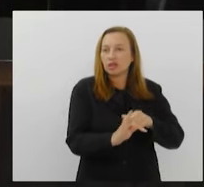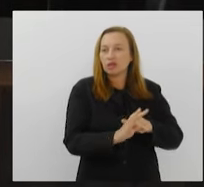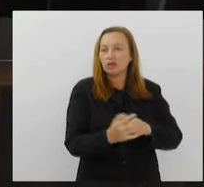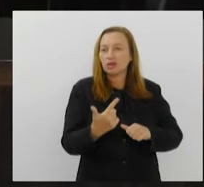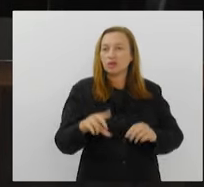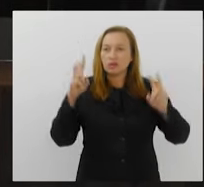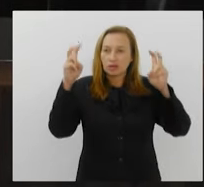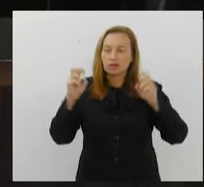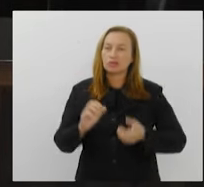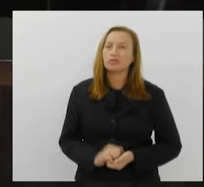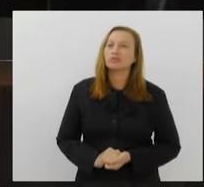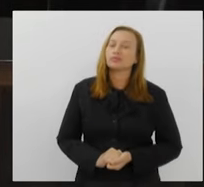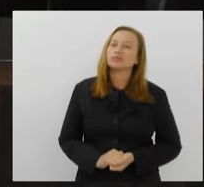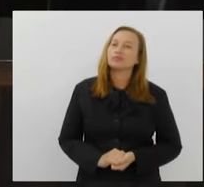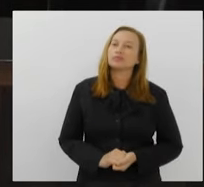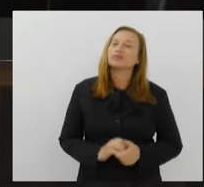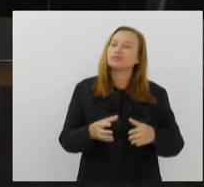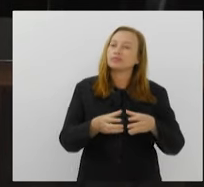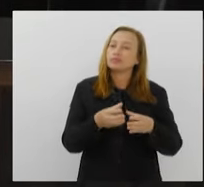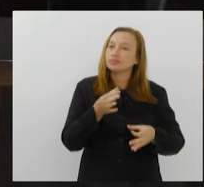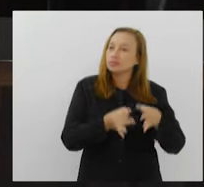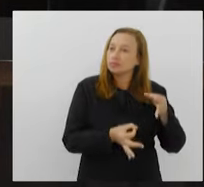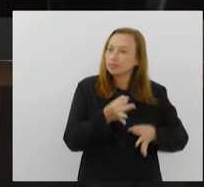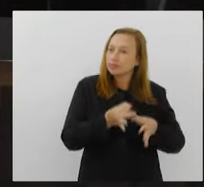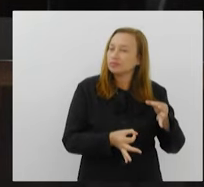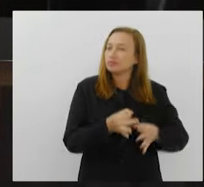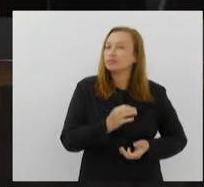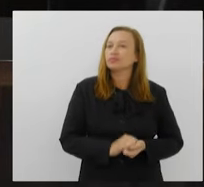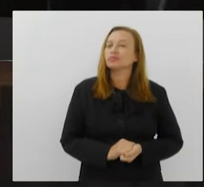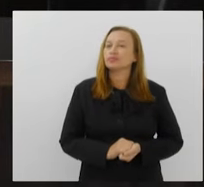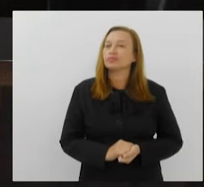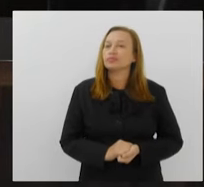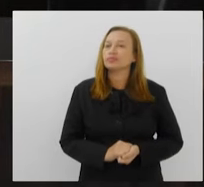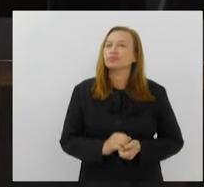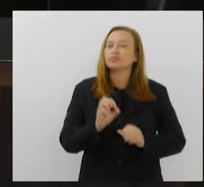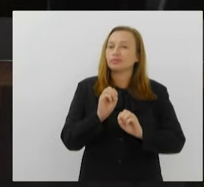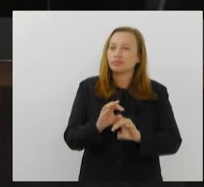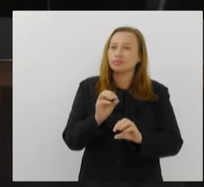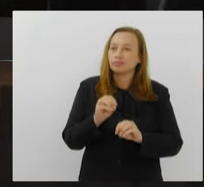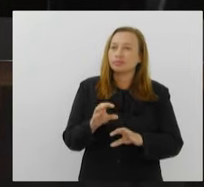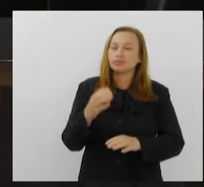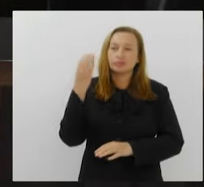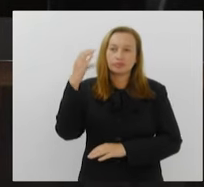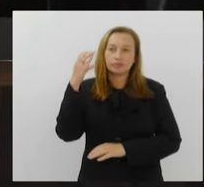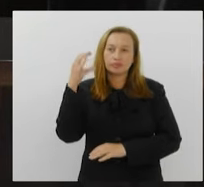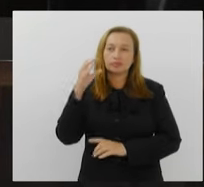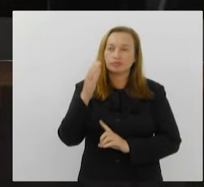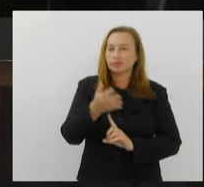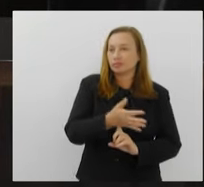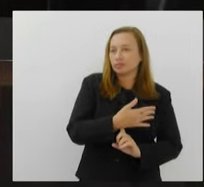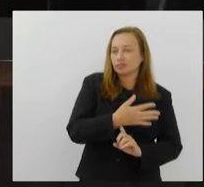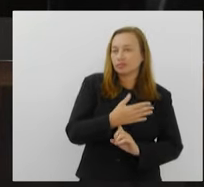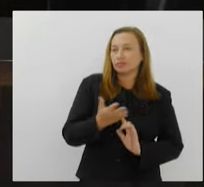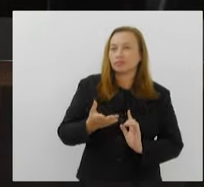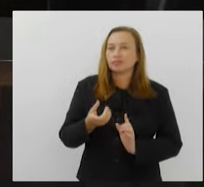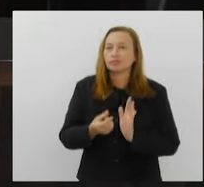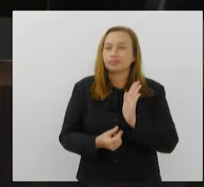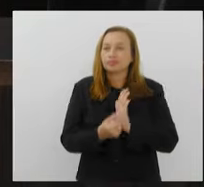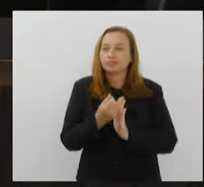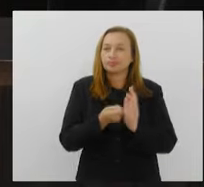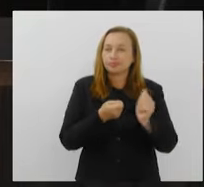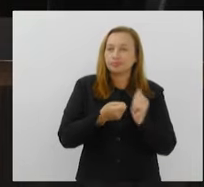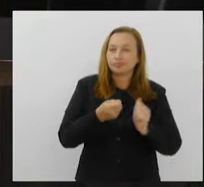providências, pendendo de pareceres das comissões de Constituição e Justiça, de Educação, de Ciência e Tecnologia e de Orçamento,